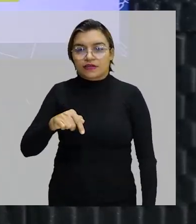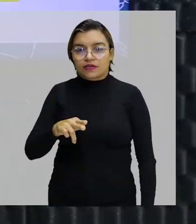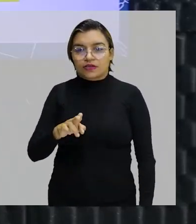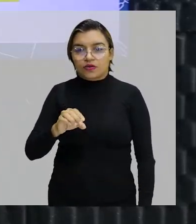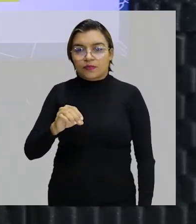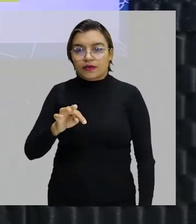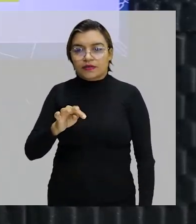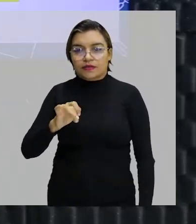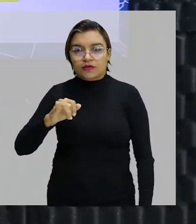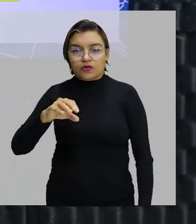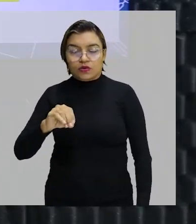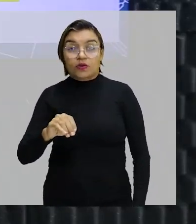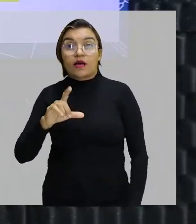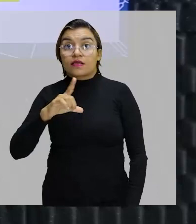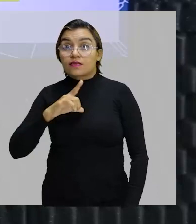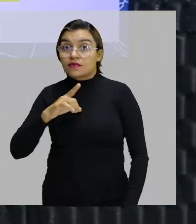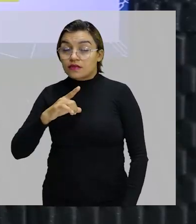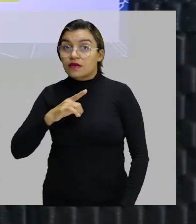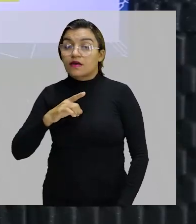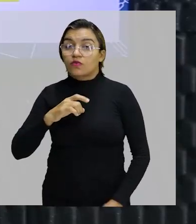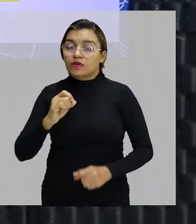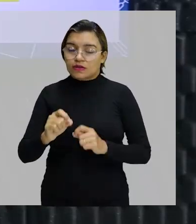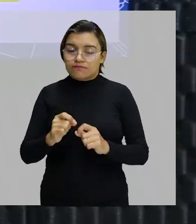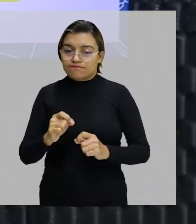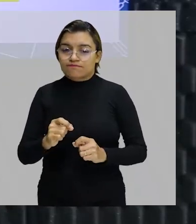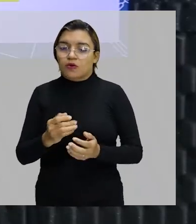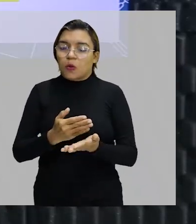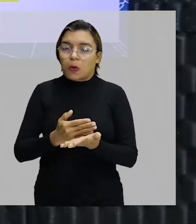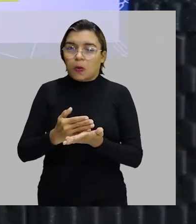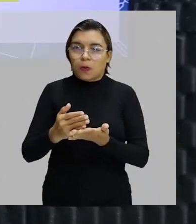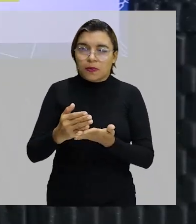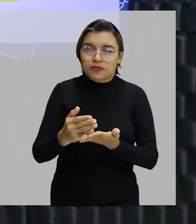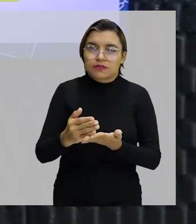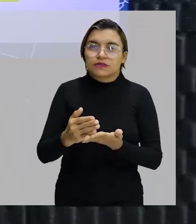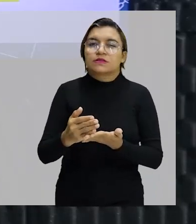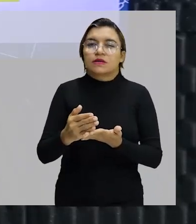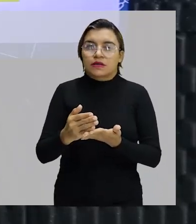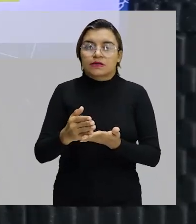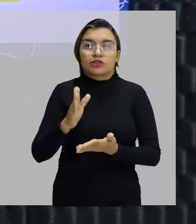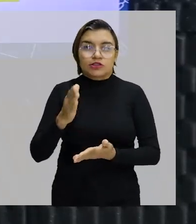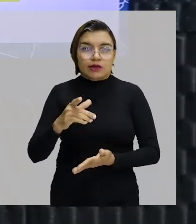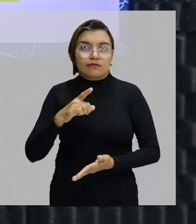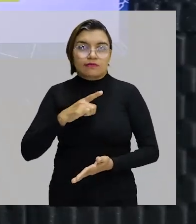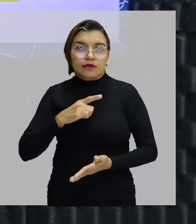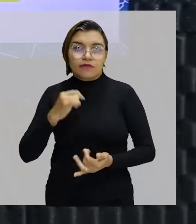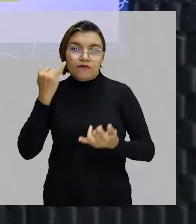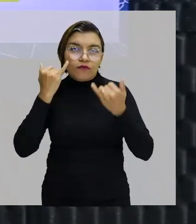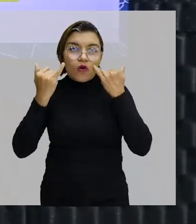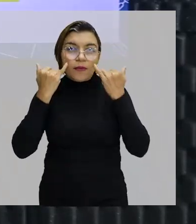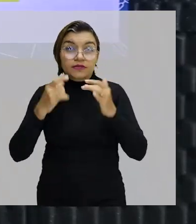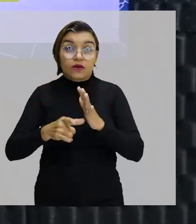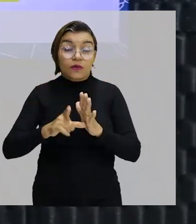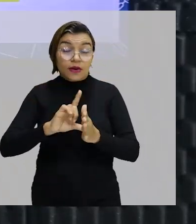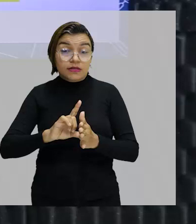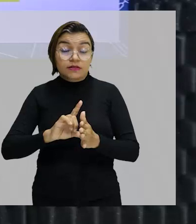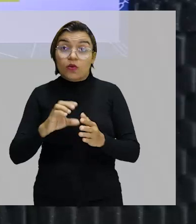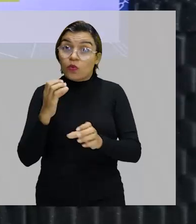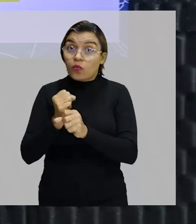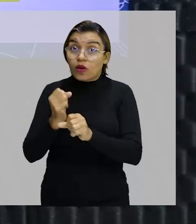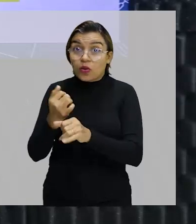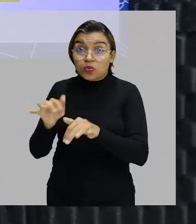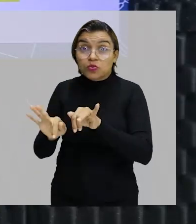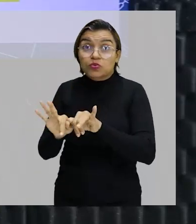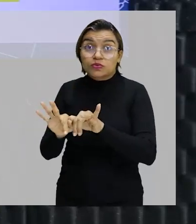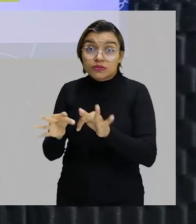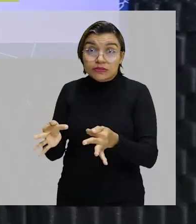a partir de informações prévias, certo? Esse é o cálculo estequiométrico. E é um cálculo simples. A partir do momento